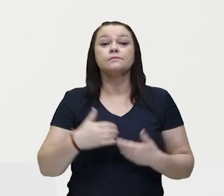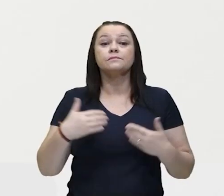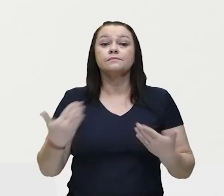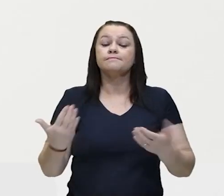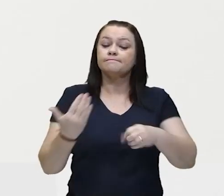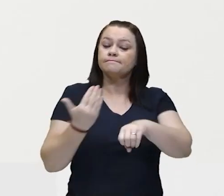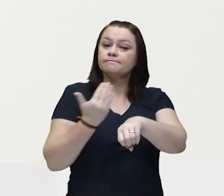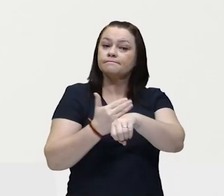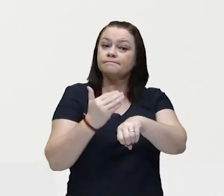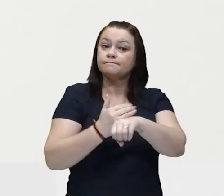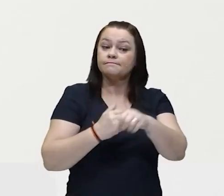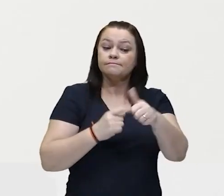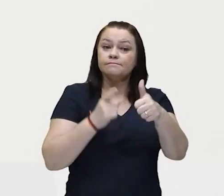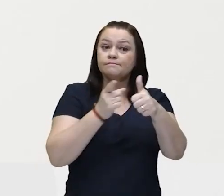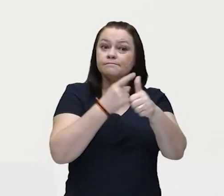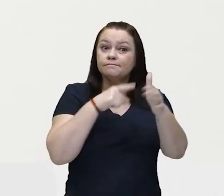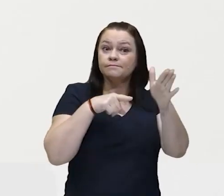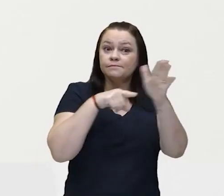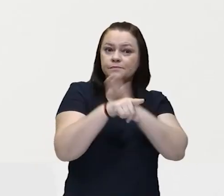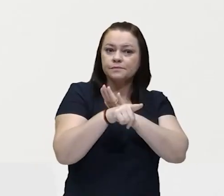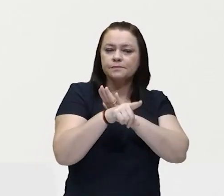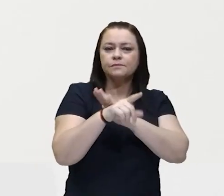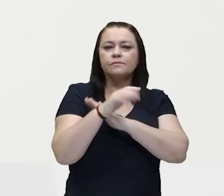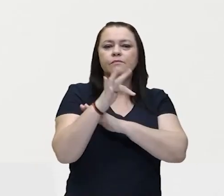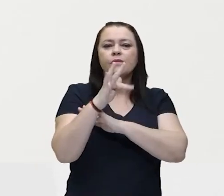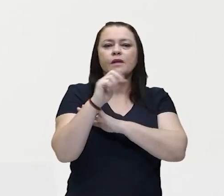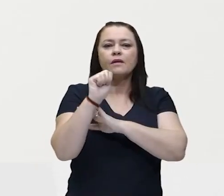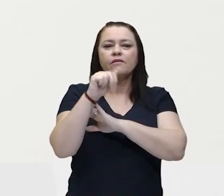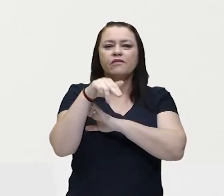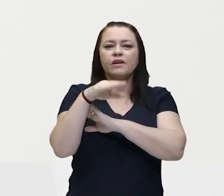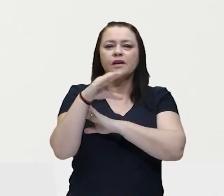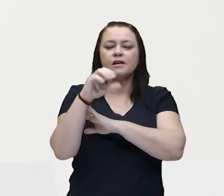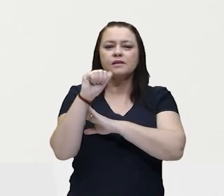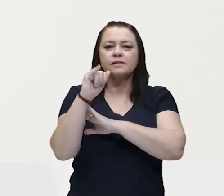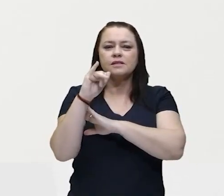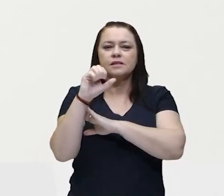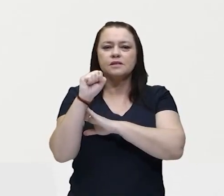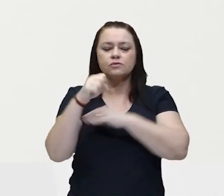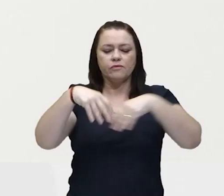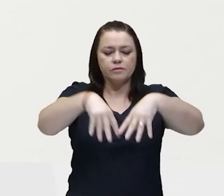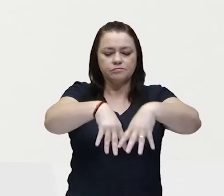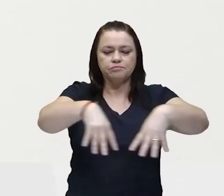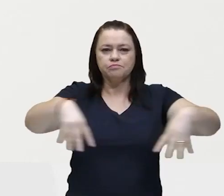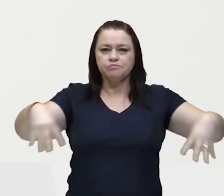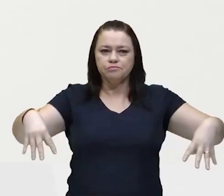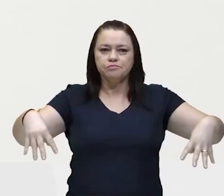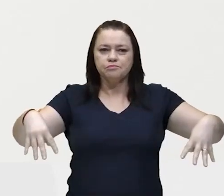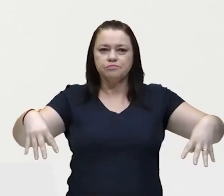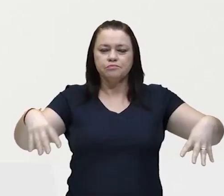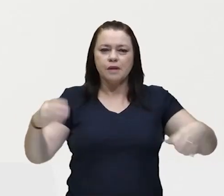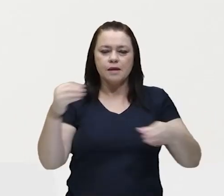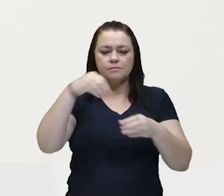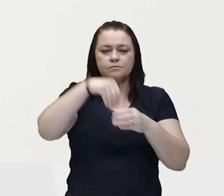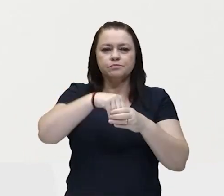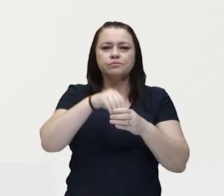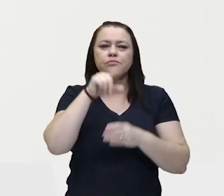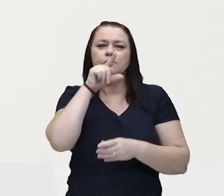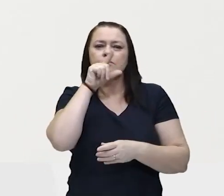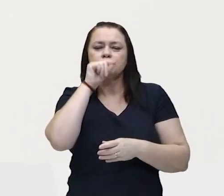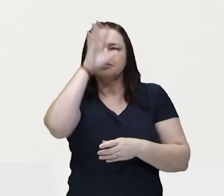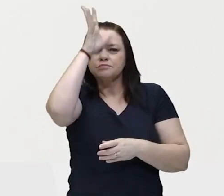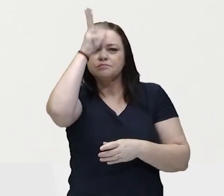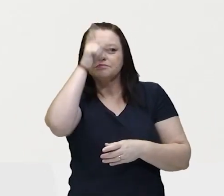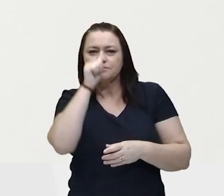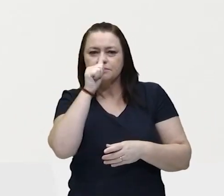Exercitando o número 1. Francisco está fazendo um cercado para suas galinhas em seu sítio. Para isso, usou tábuas com